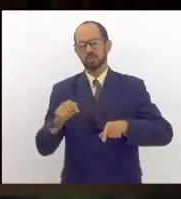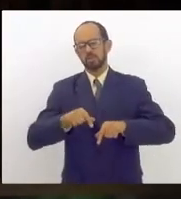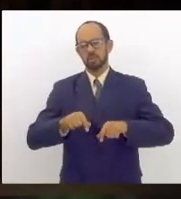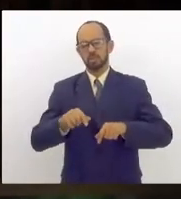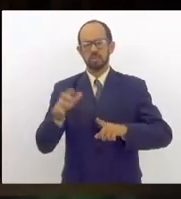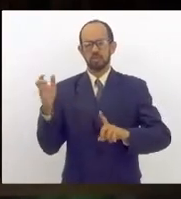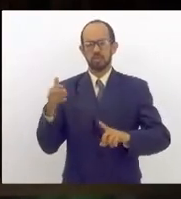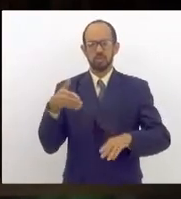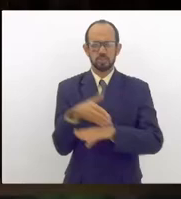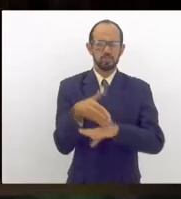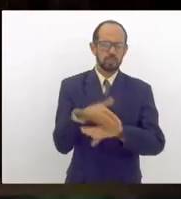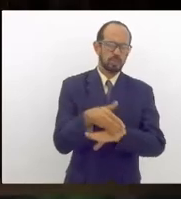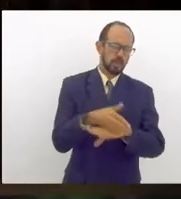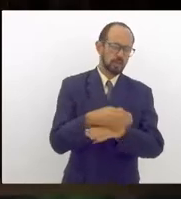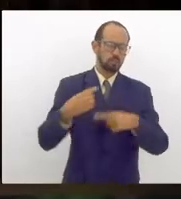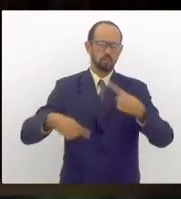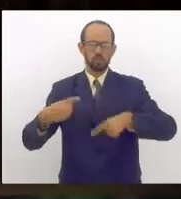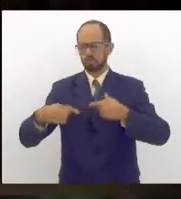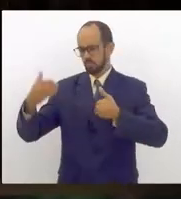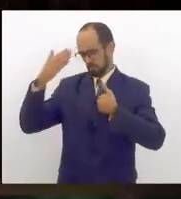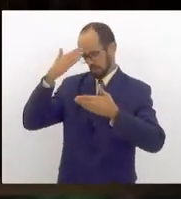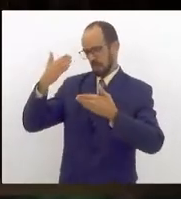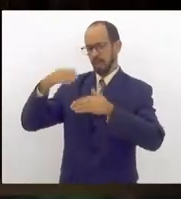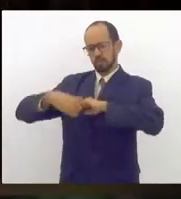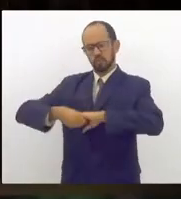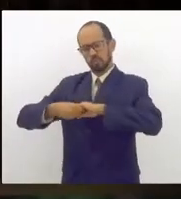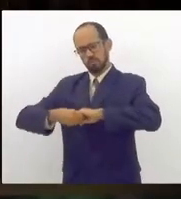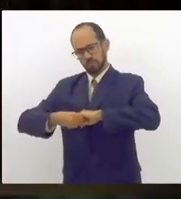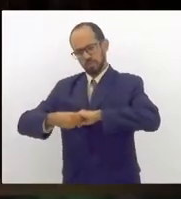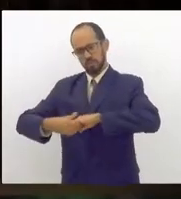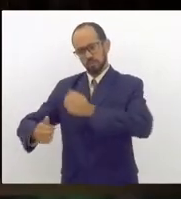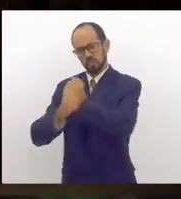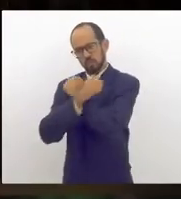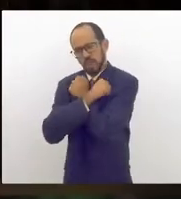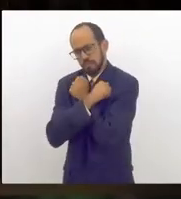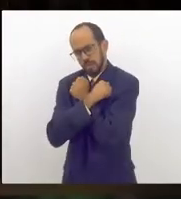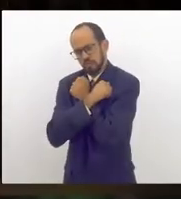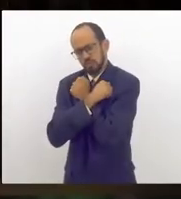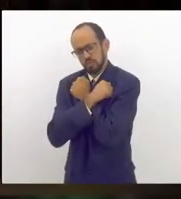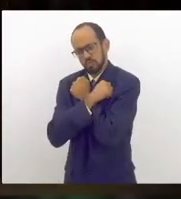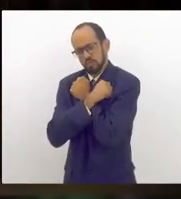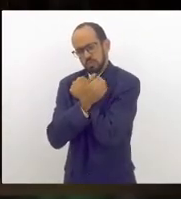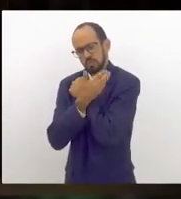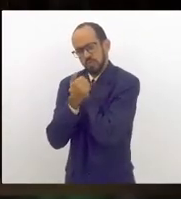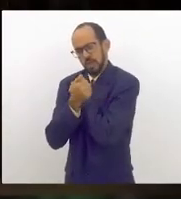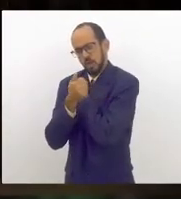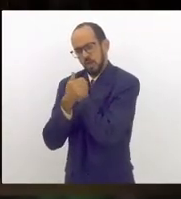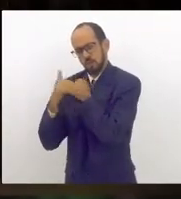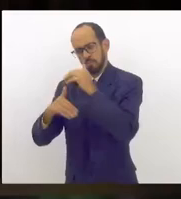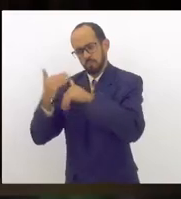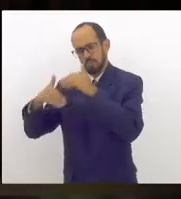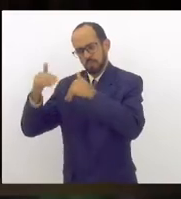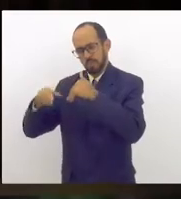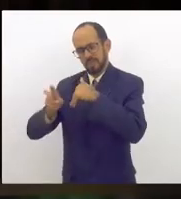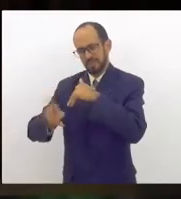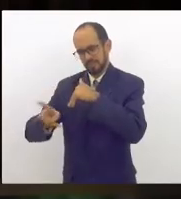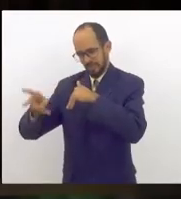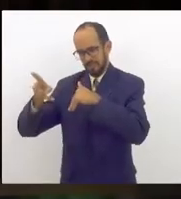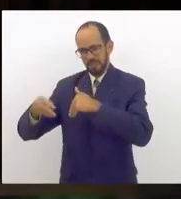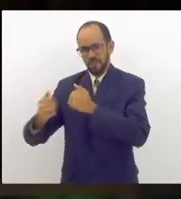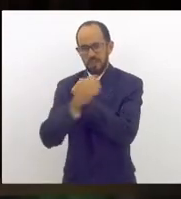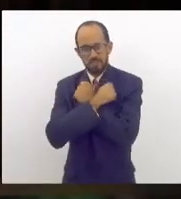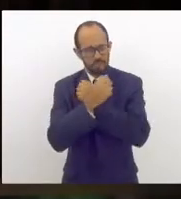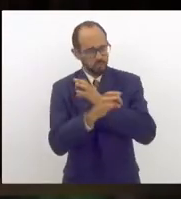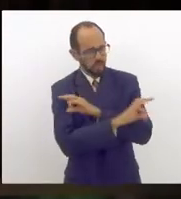incursões políticas Obrigado saudações um forte abraço e o melhor prospere sempre um grande abraço